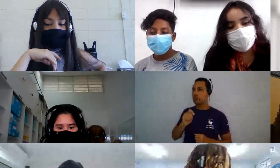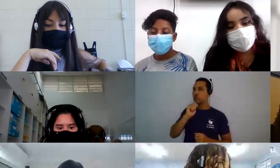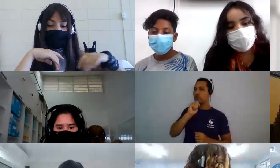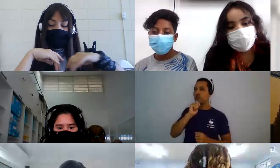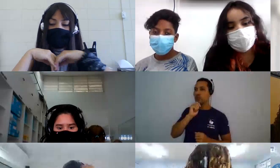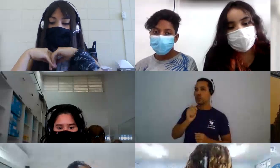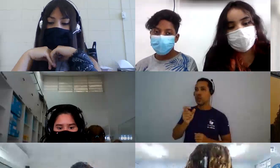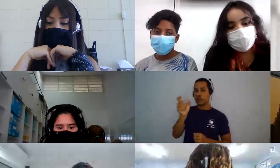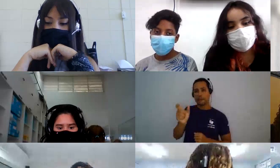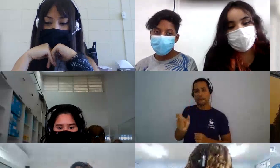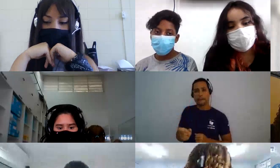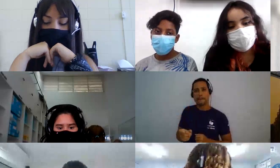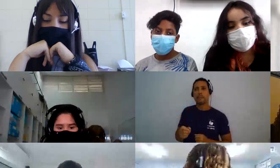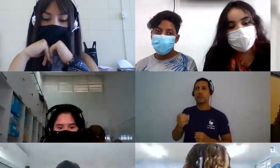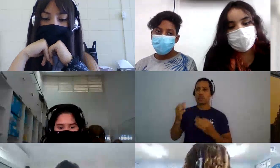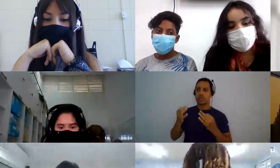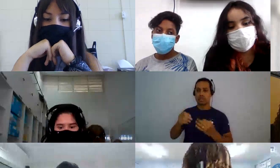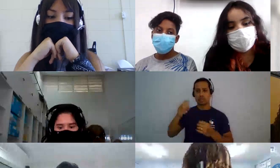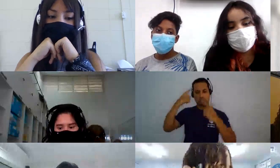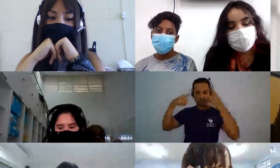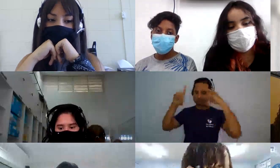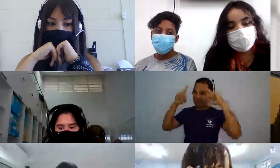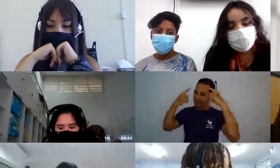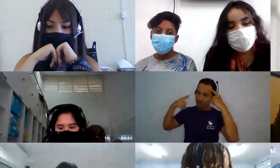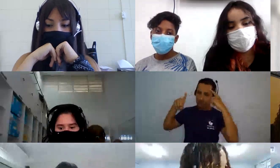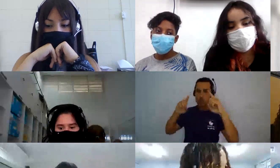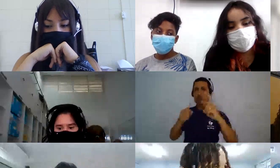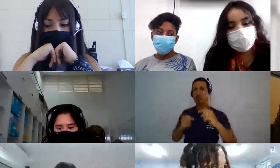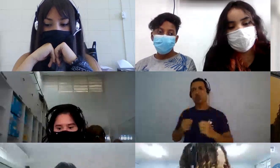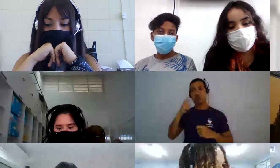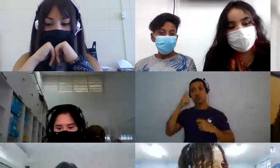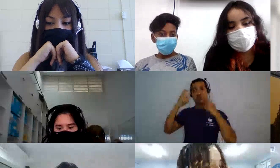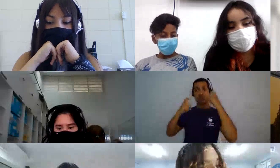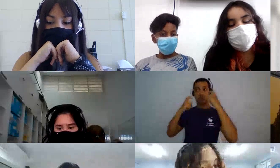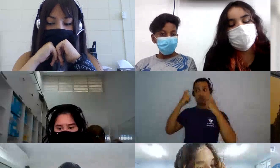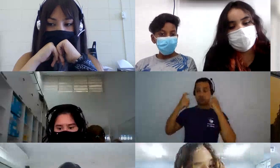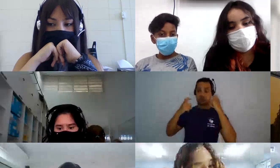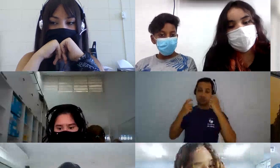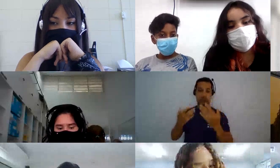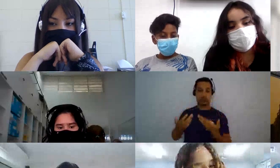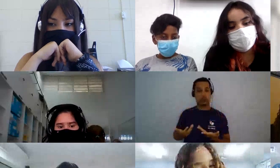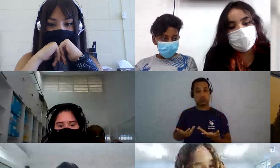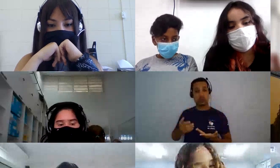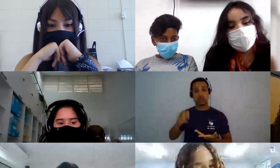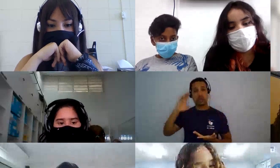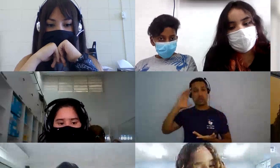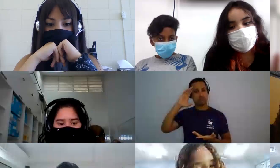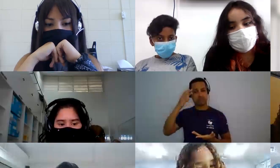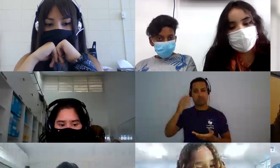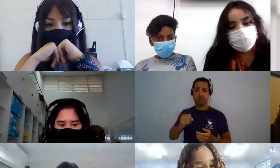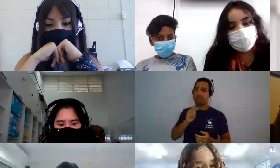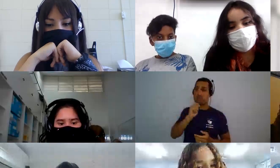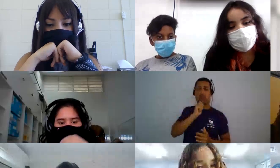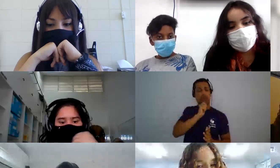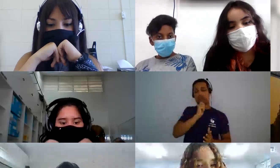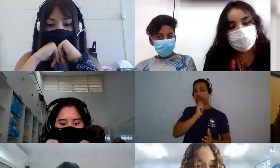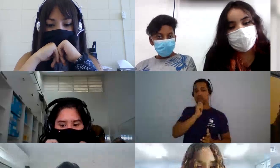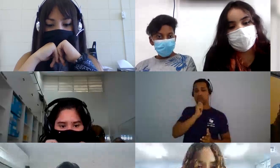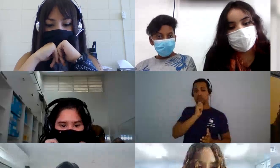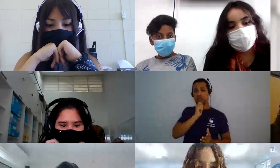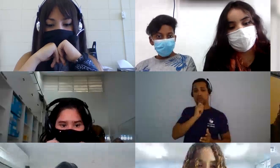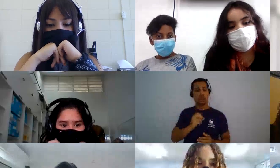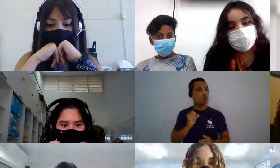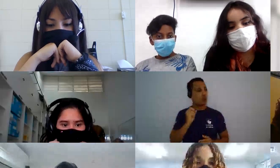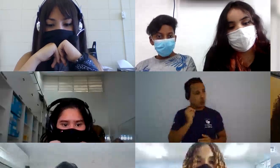umas dúvidas, eu ainda tenho uns grilos, eu ainda tenho umas preocupações e eu resolvi ainda, não, ainda não. Tá